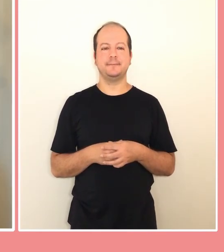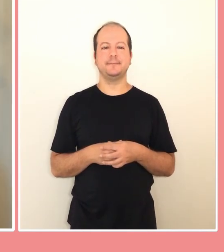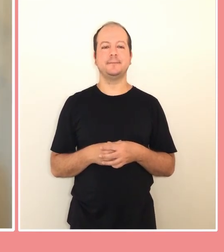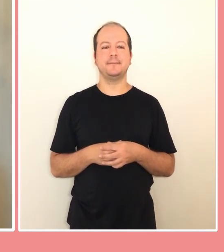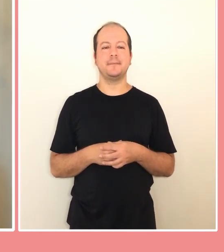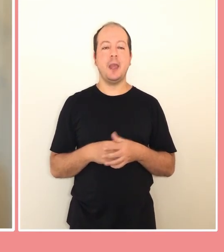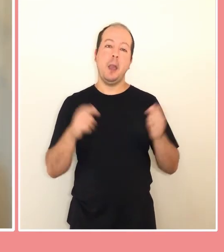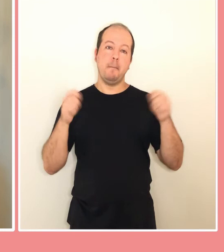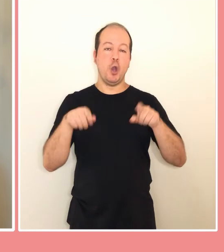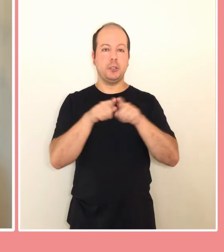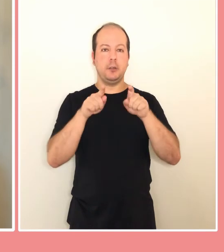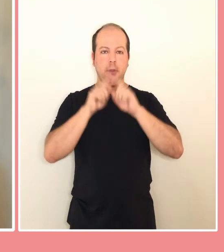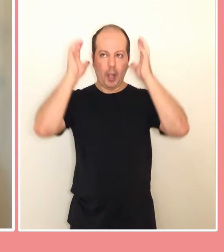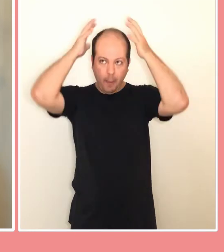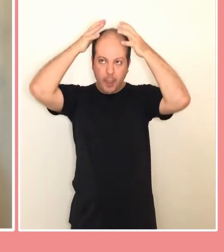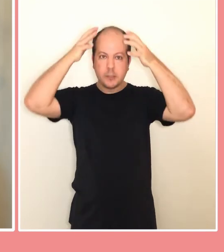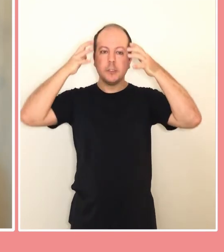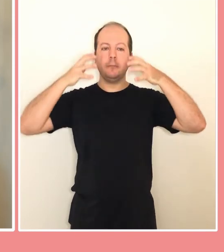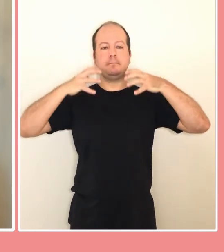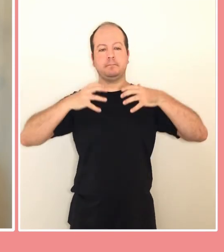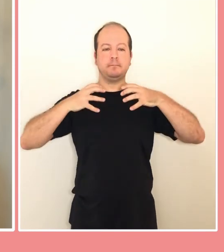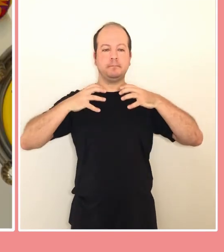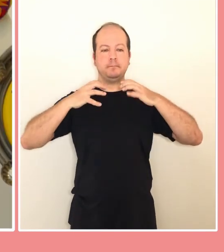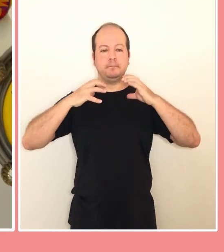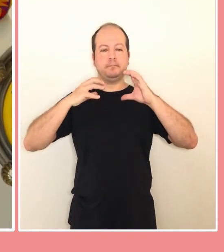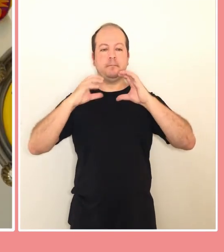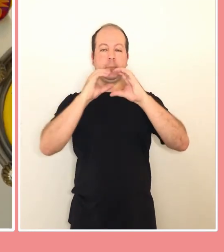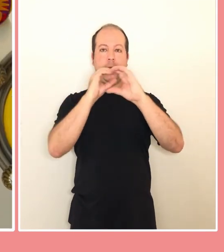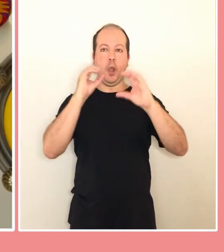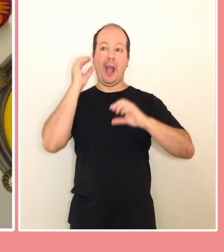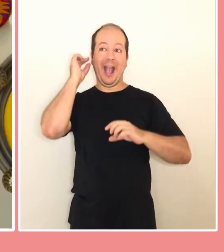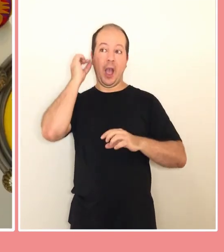Aí eu posso também colocar na cabeça, pegar o canudo.